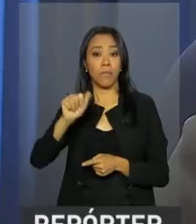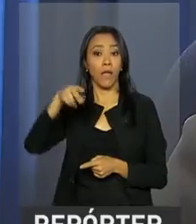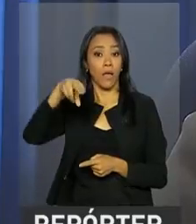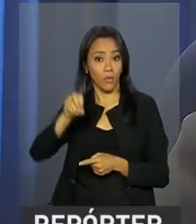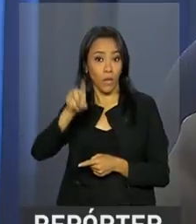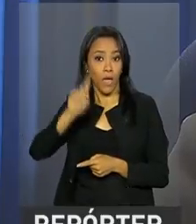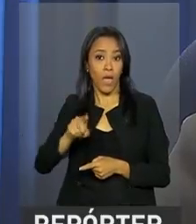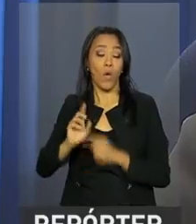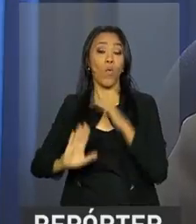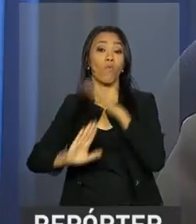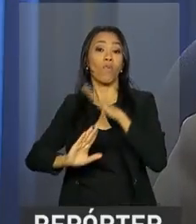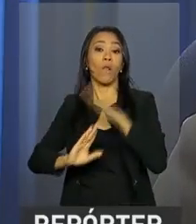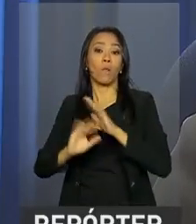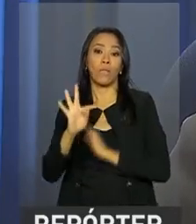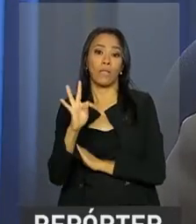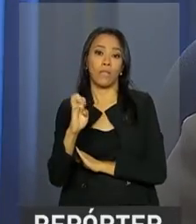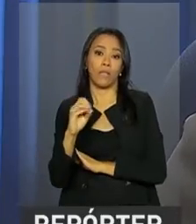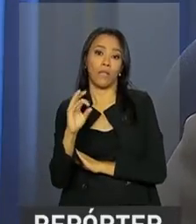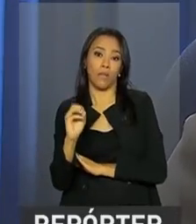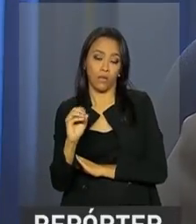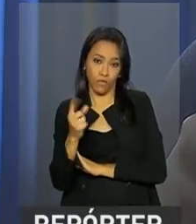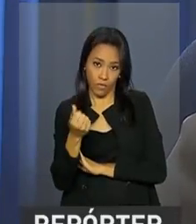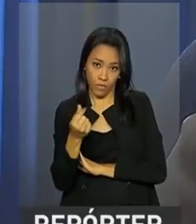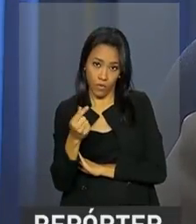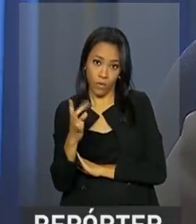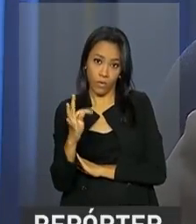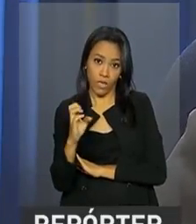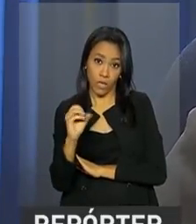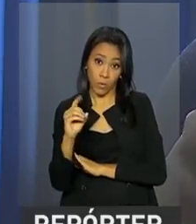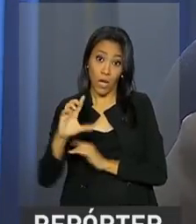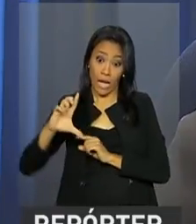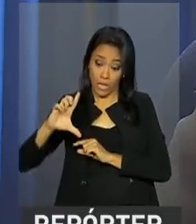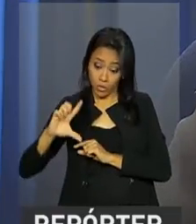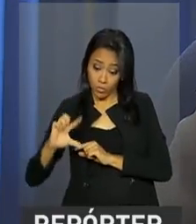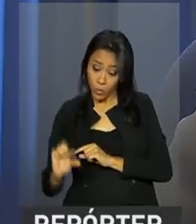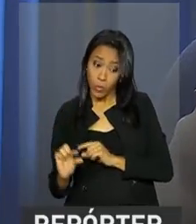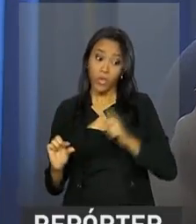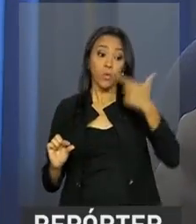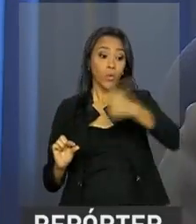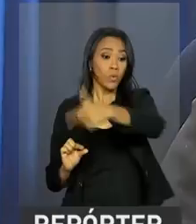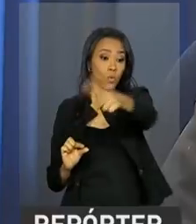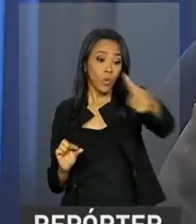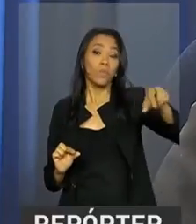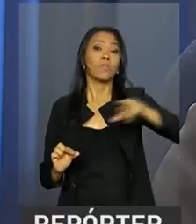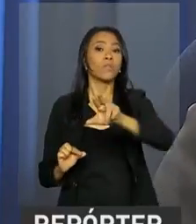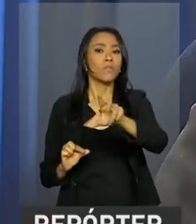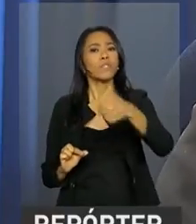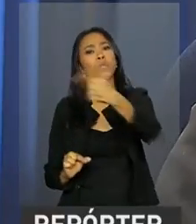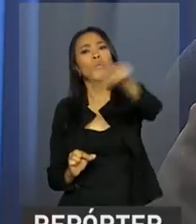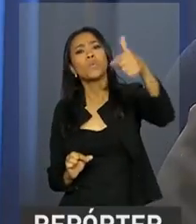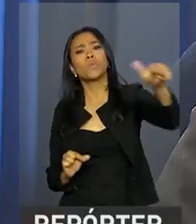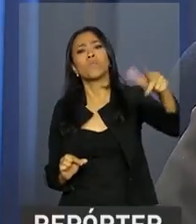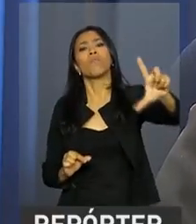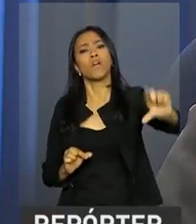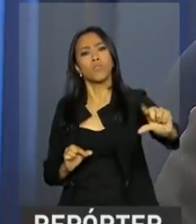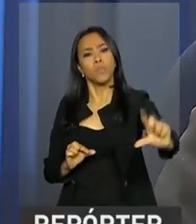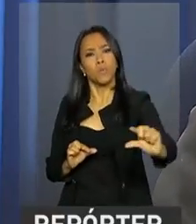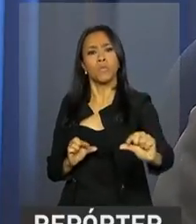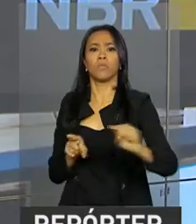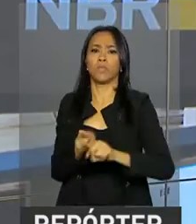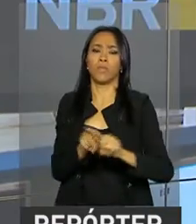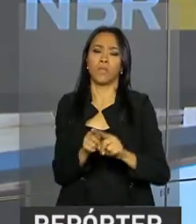teto na medida em que esse preço vai caindo o preço de todos os usuários que usam planos alternativos também vai